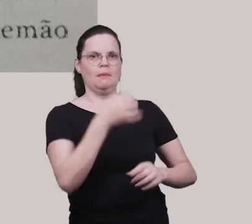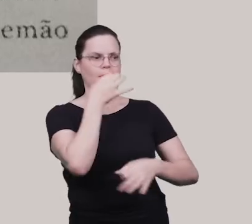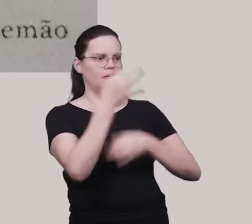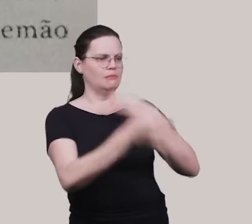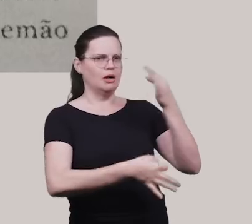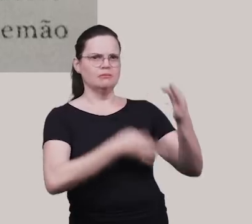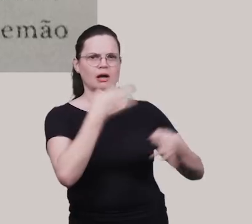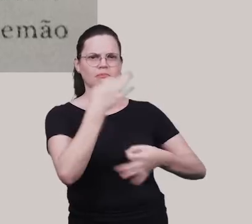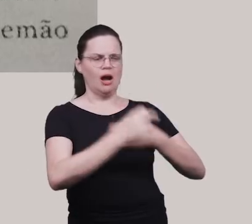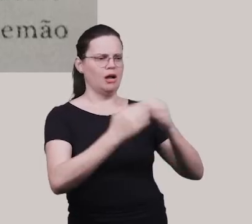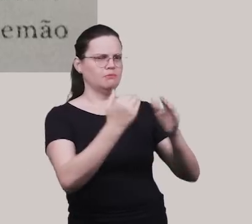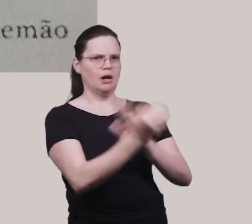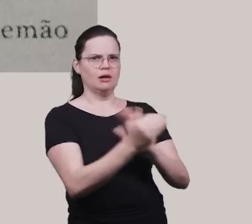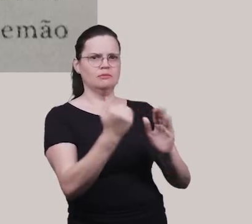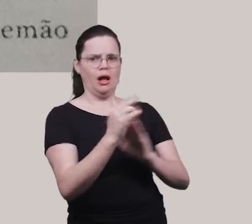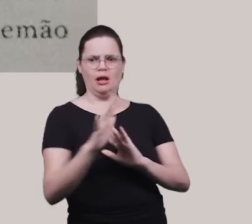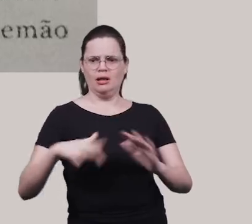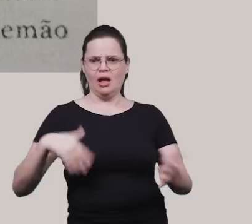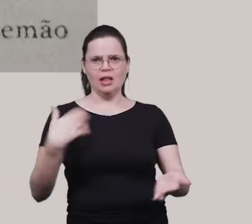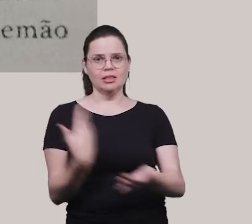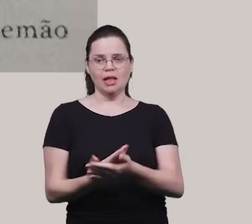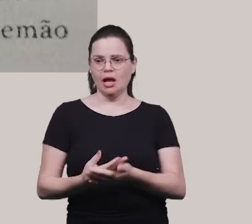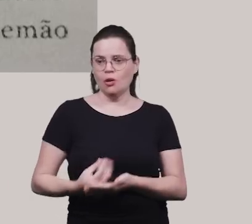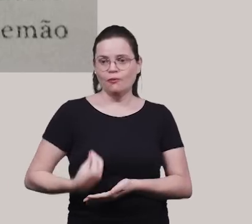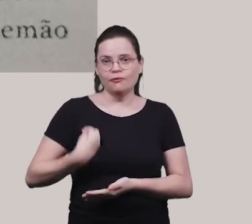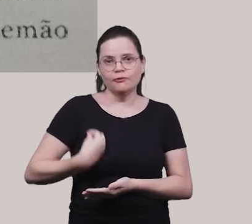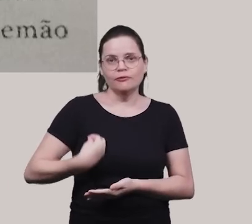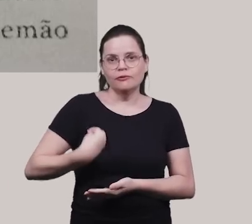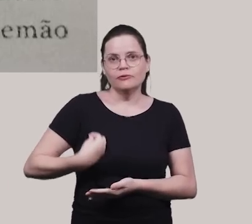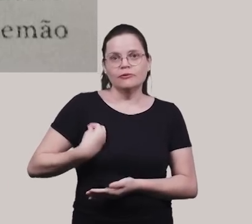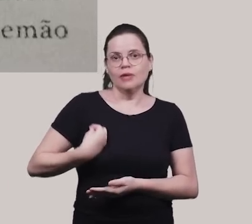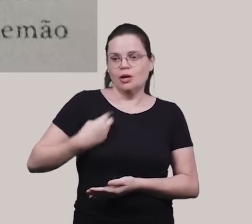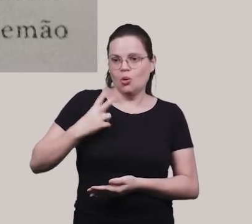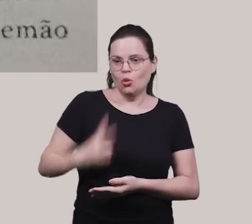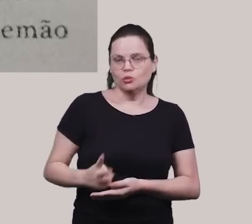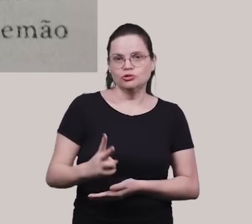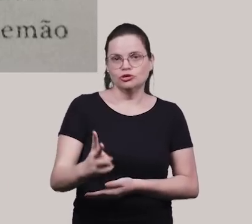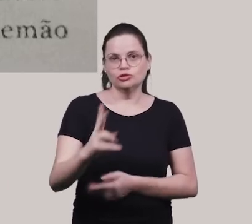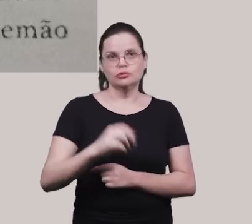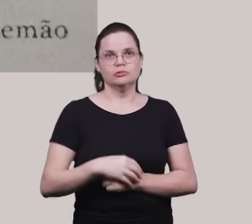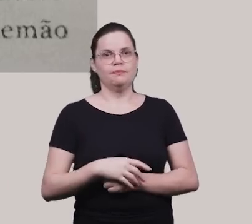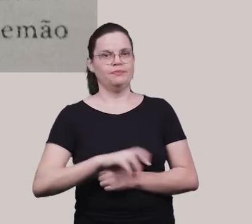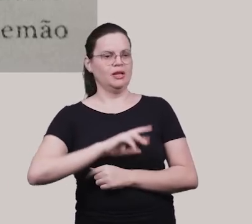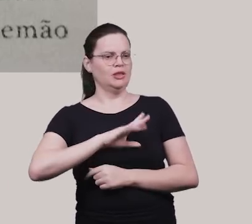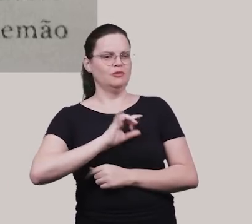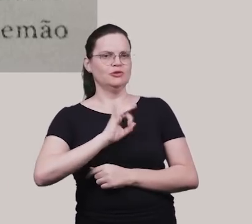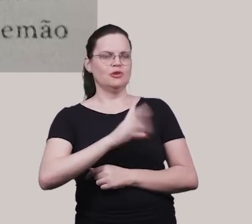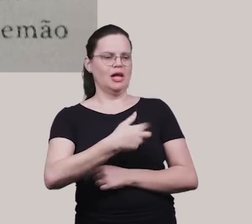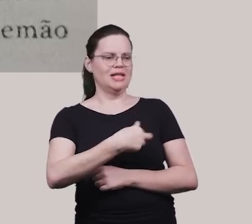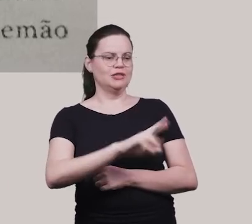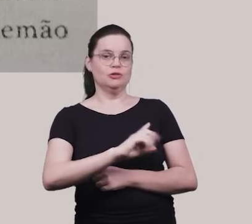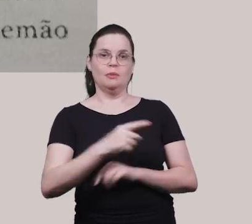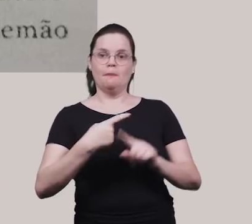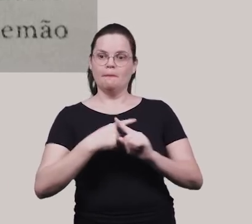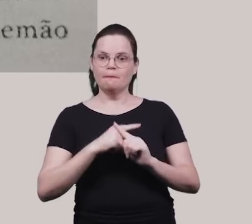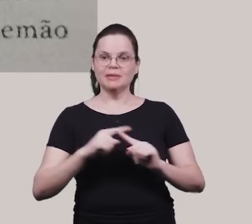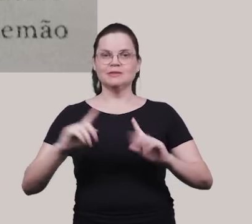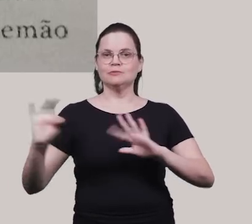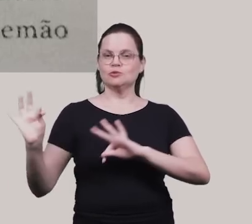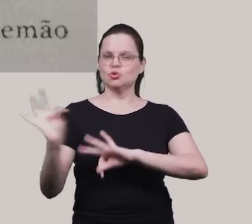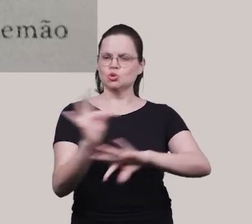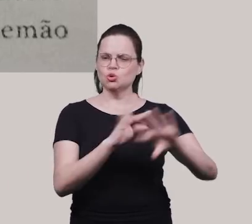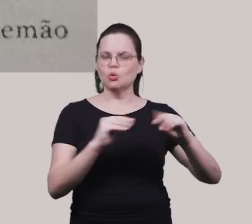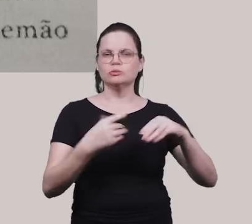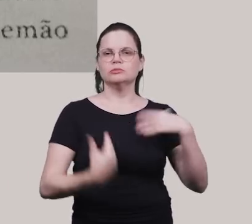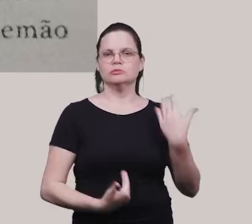vivas ainda, né? Não como uma denominação, como uma coisa, mas que ali ele achou dentro do